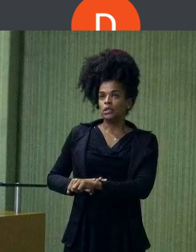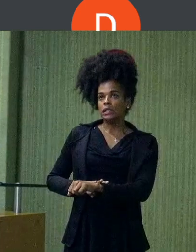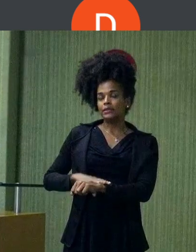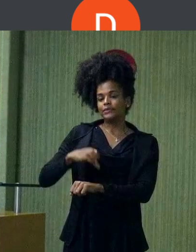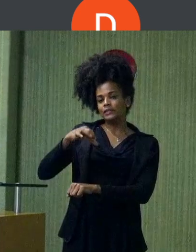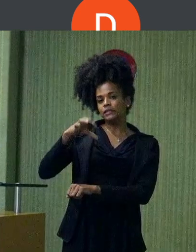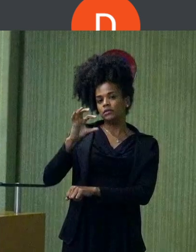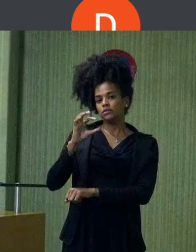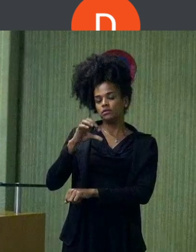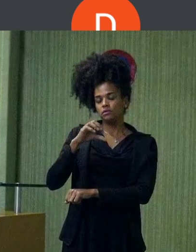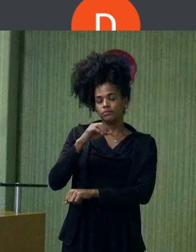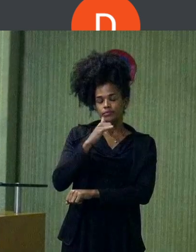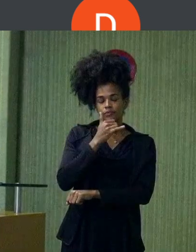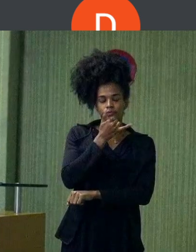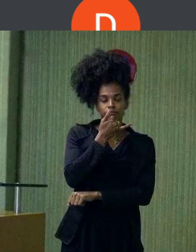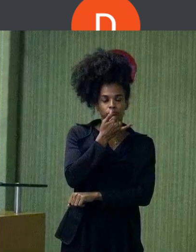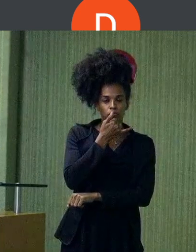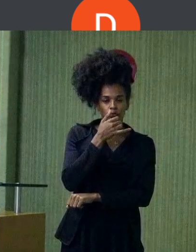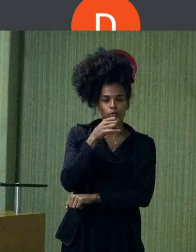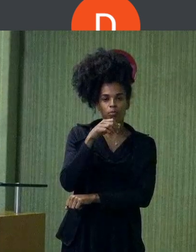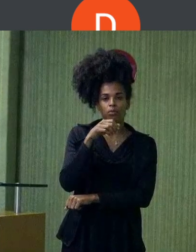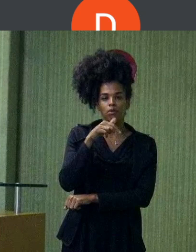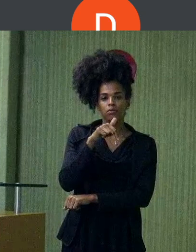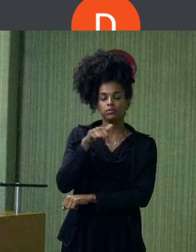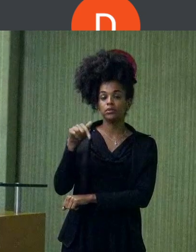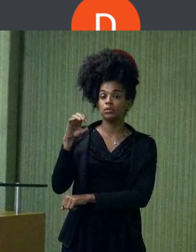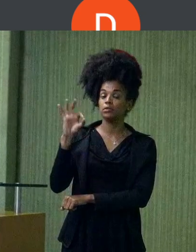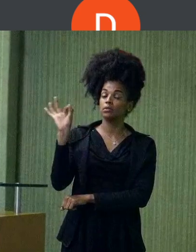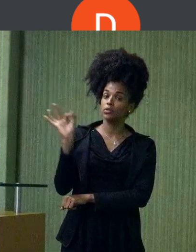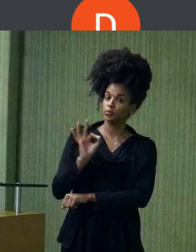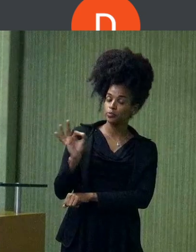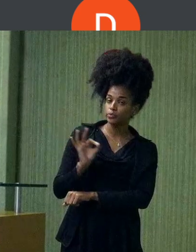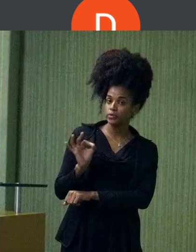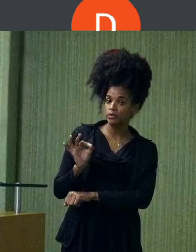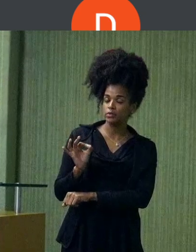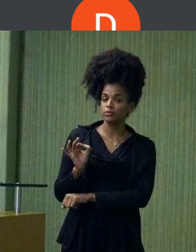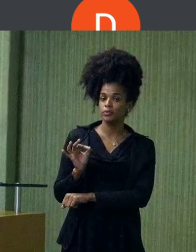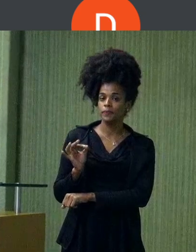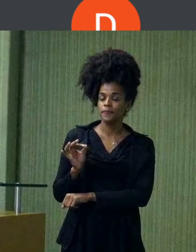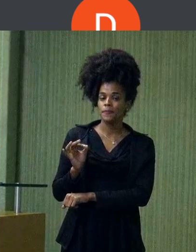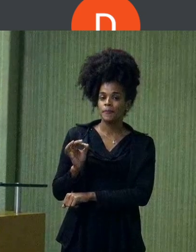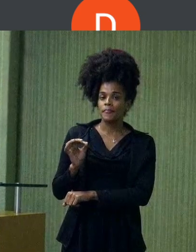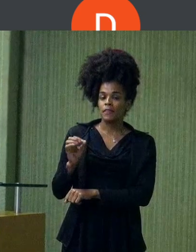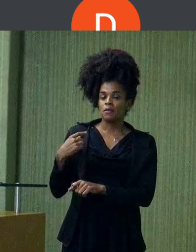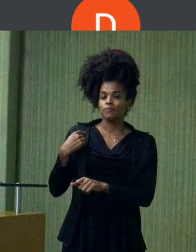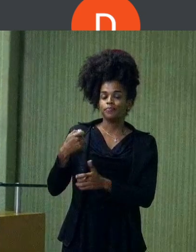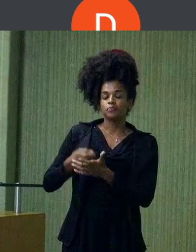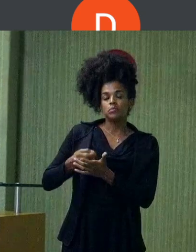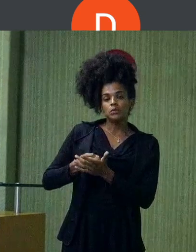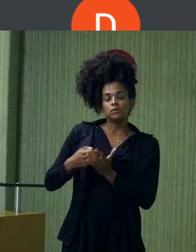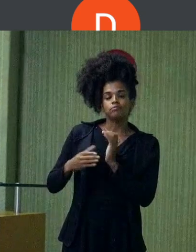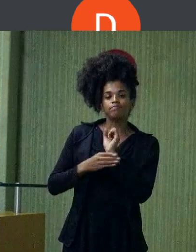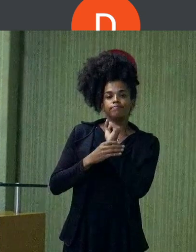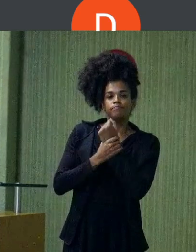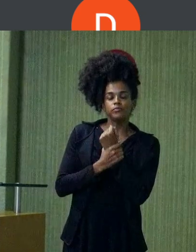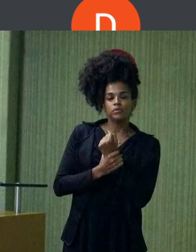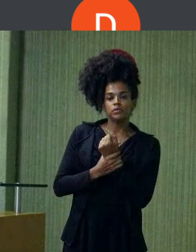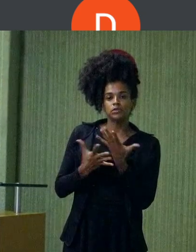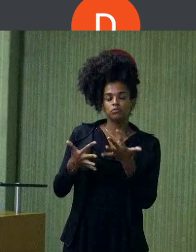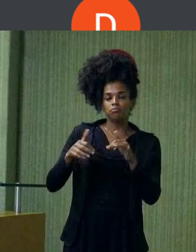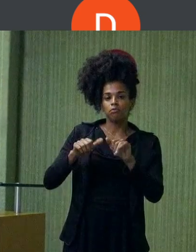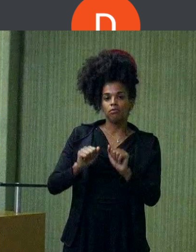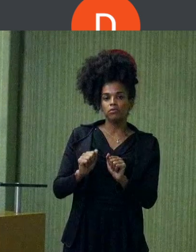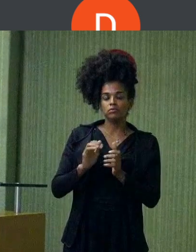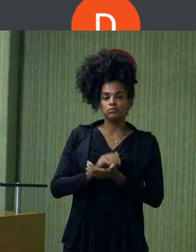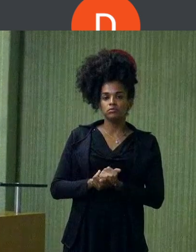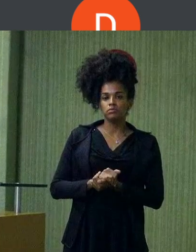Estudantes até o 5º ano e para todos até o final do deceno eh assegurar o nível adequado de aprendizagem ao final dos anos finais